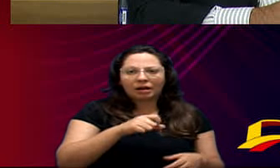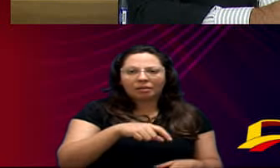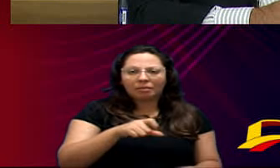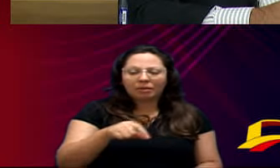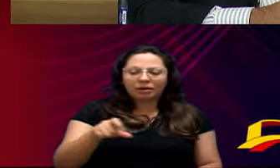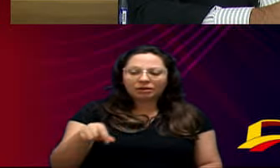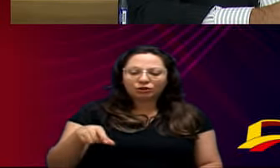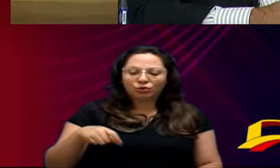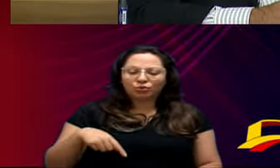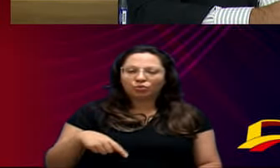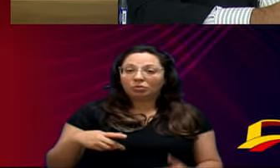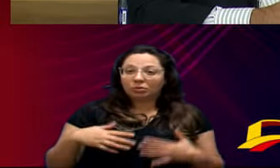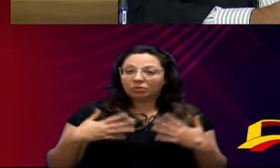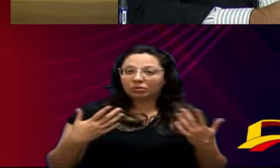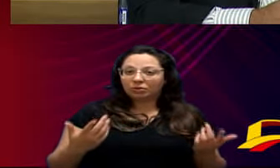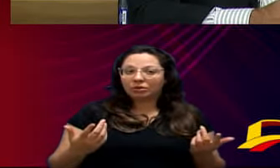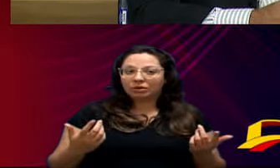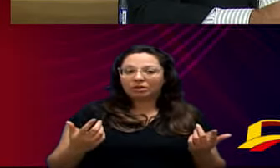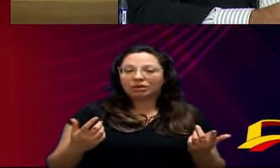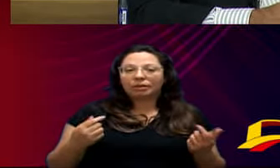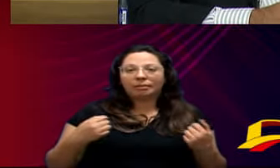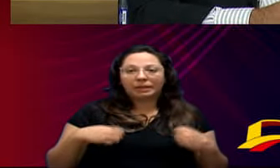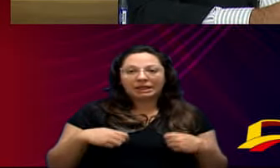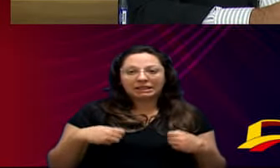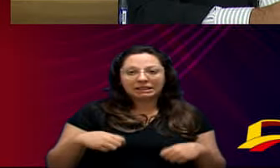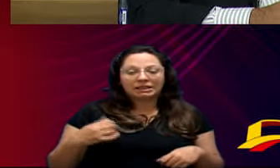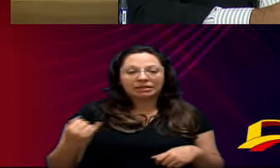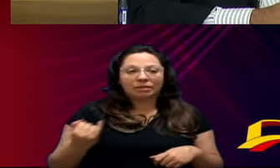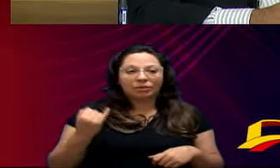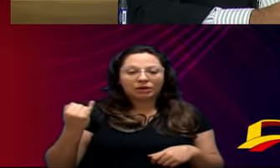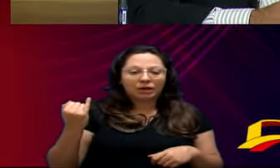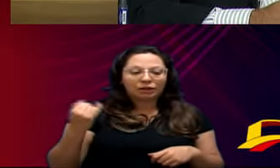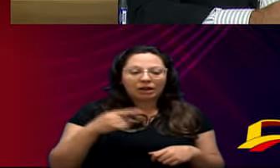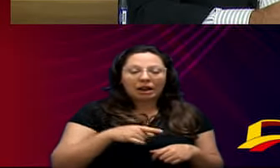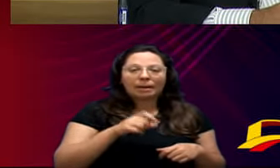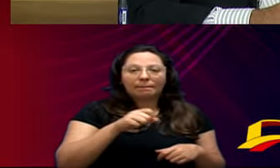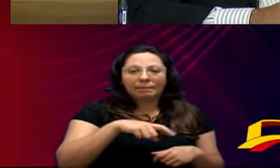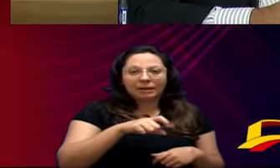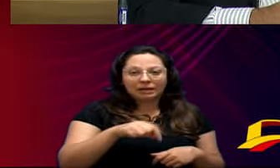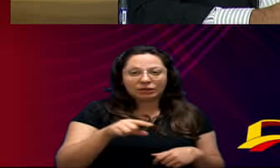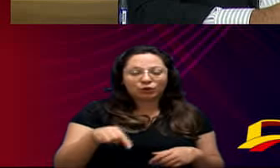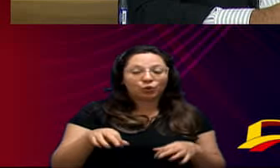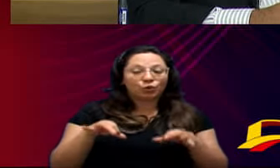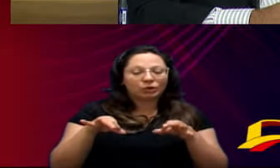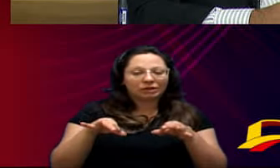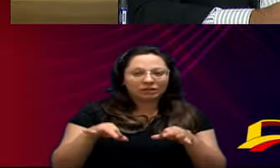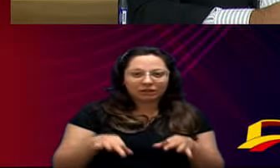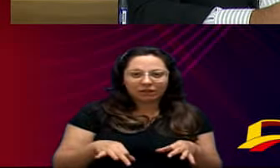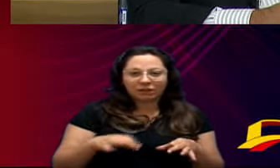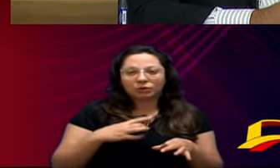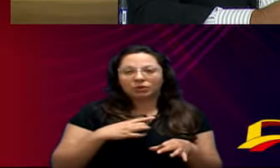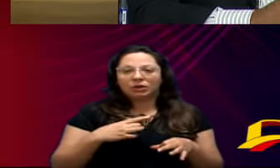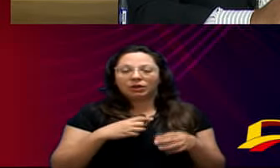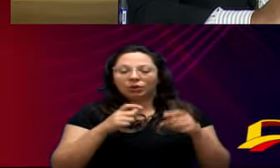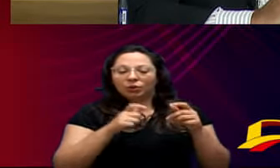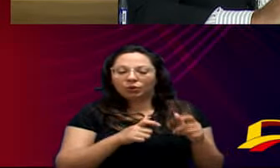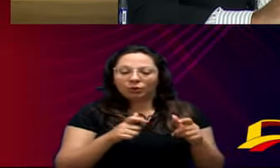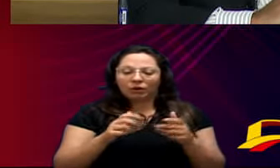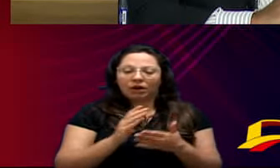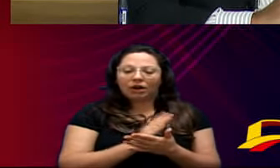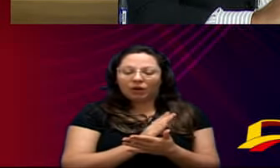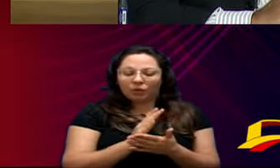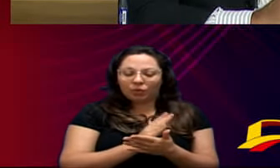importância para que não seja ente irregular a gente precisa também orientar a população que tem determinadas áreas que